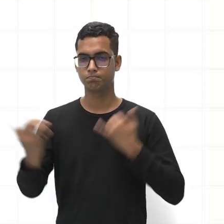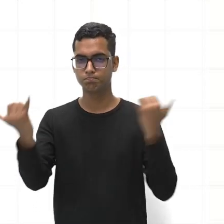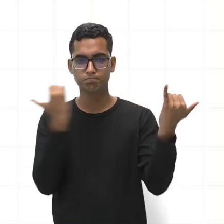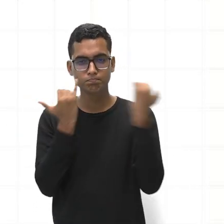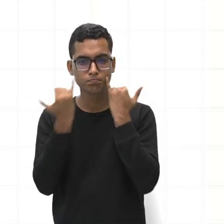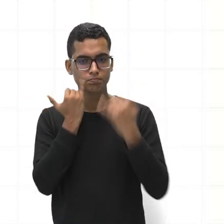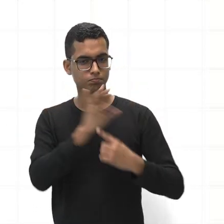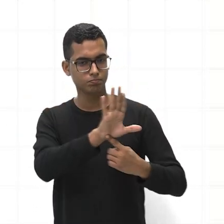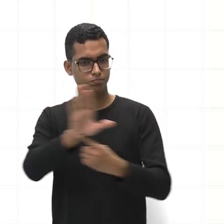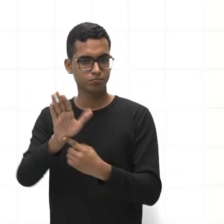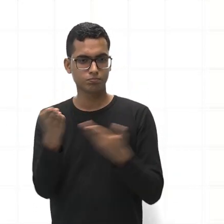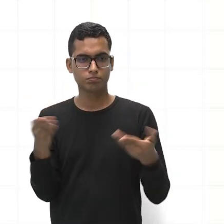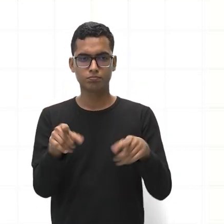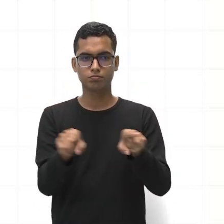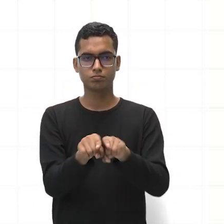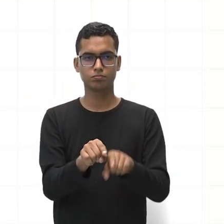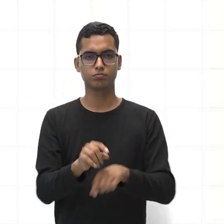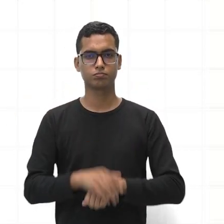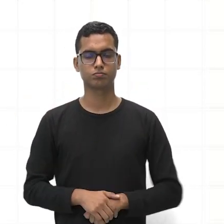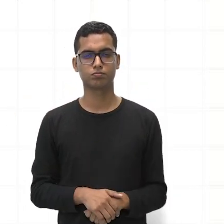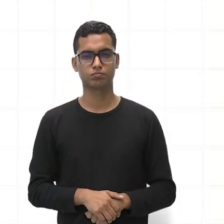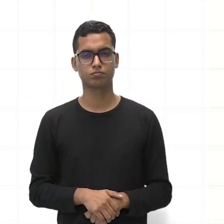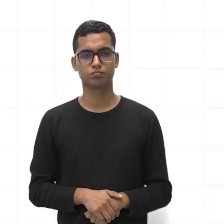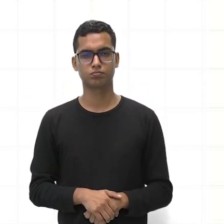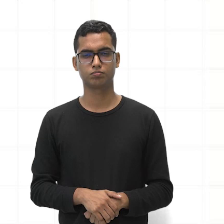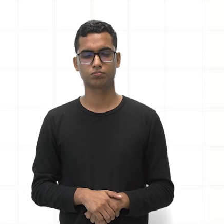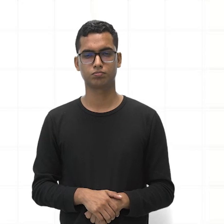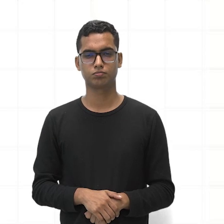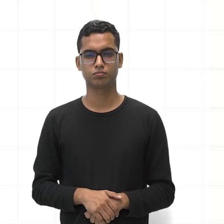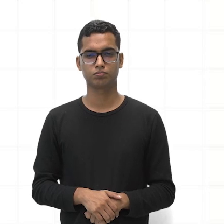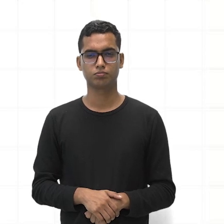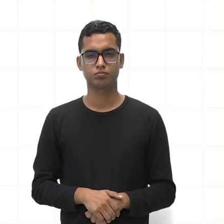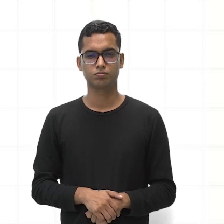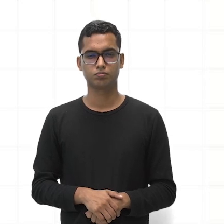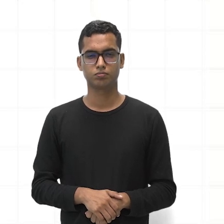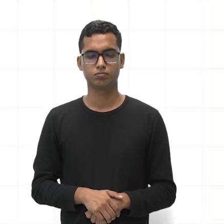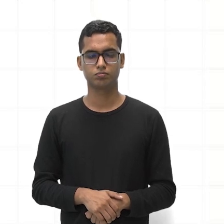informação, né? Que é chamado de tratamento da informação, é um indicador visual.